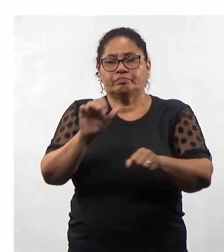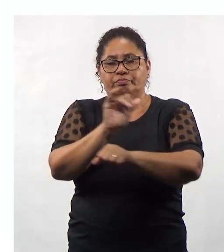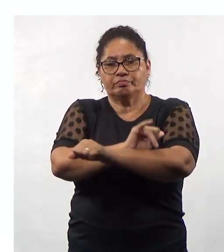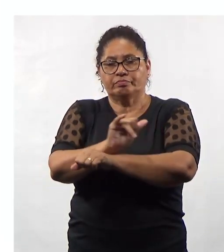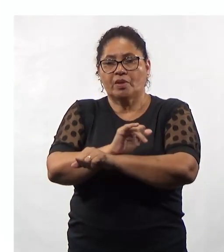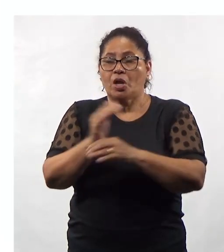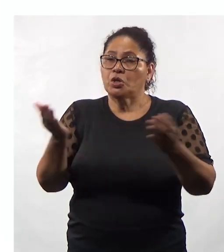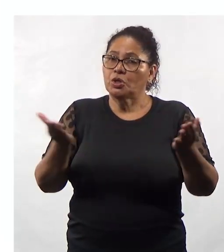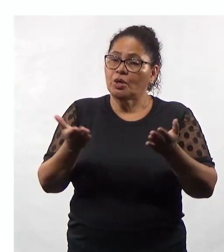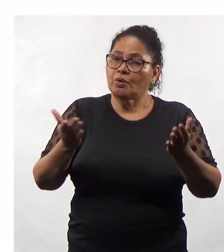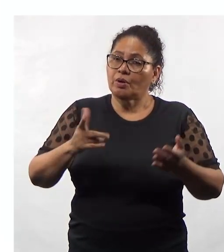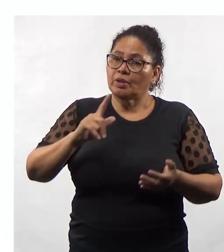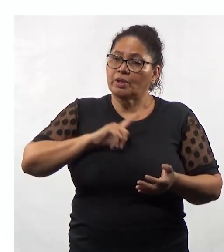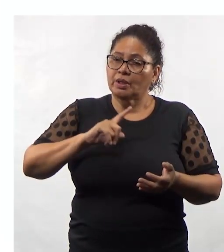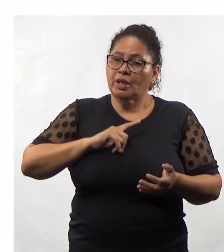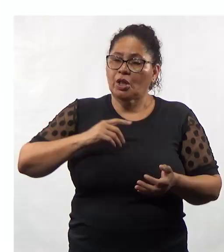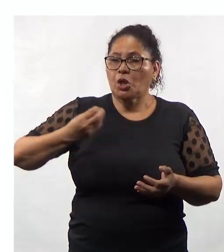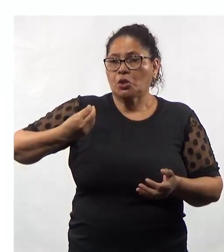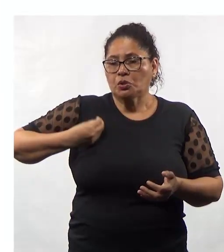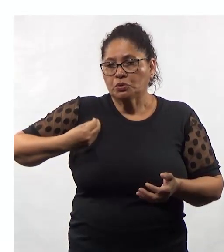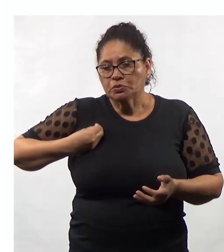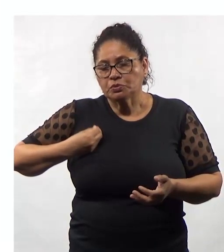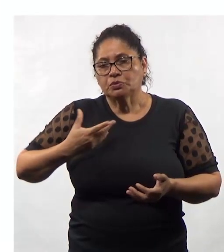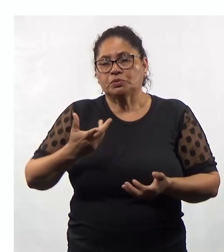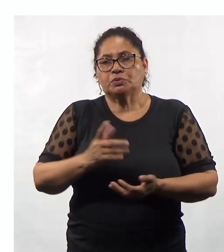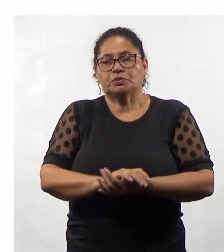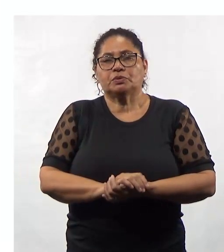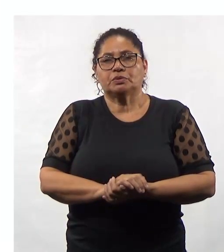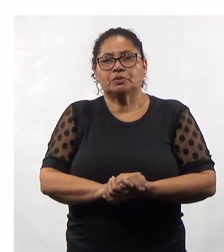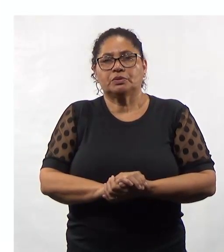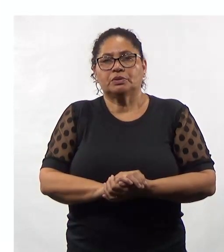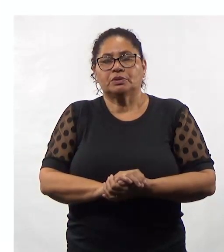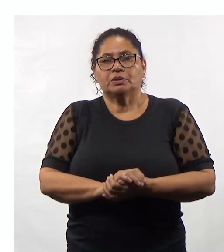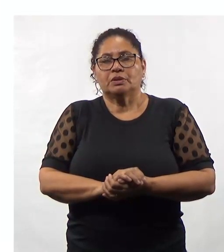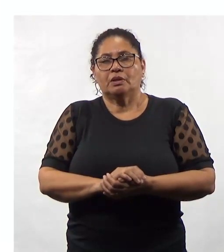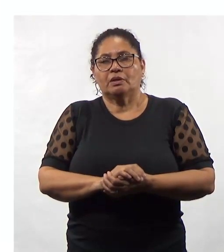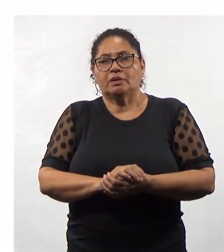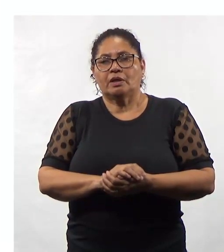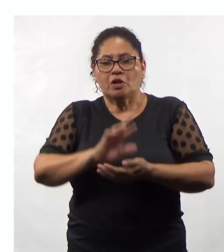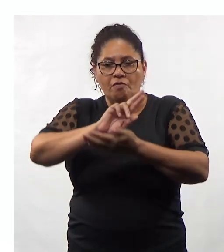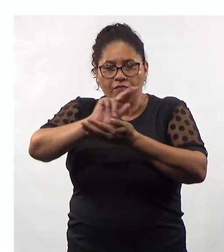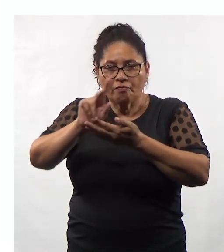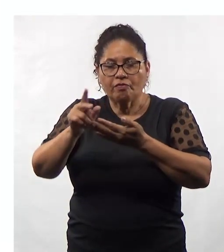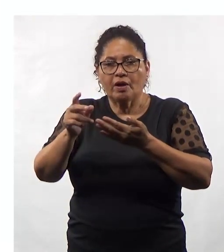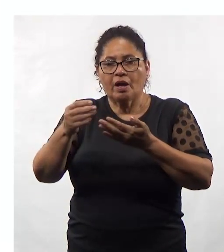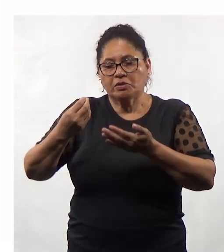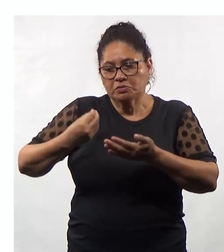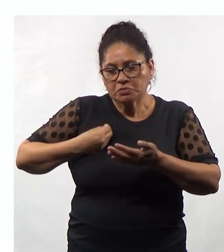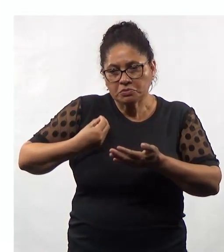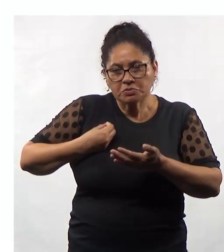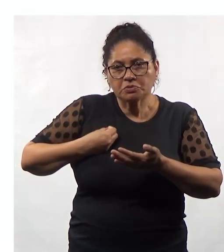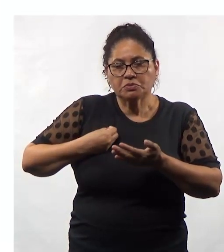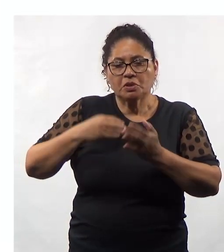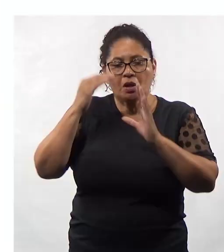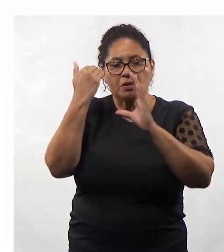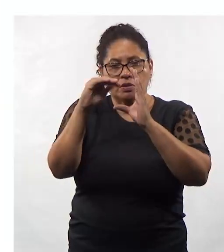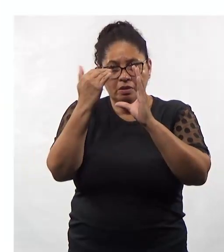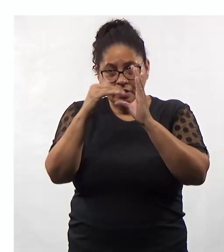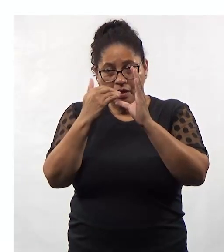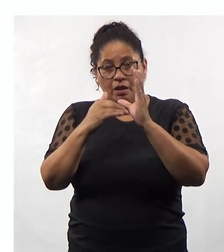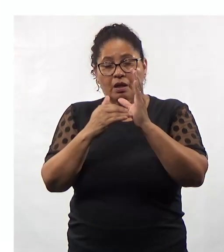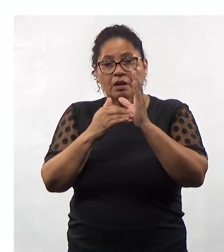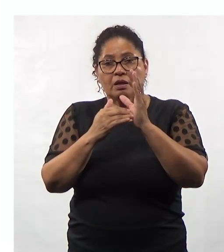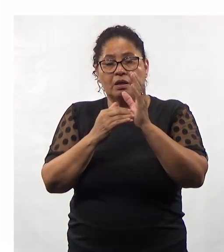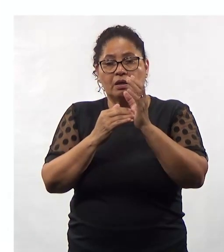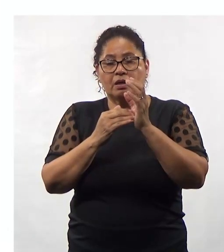estratégico. E agora que nós temos nota, né? Nós temos uma consolidação das notas dentro